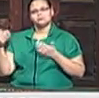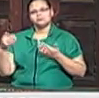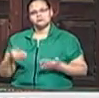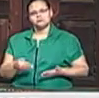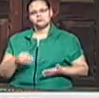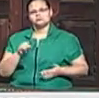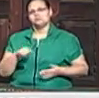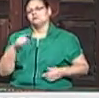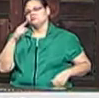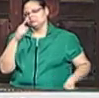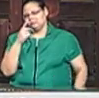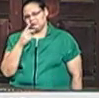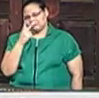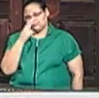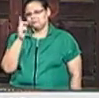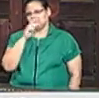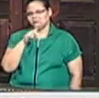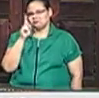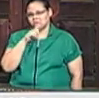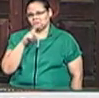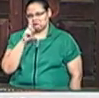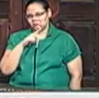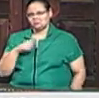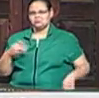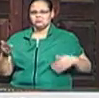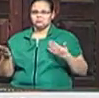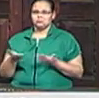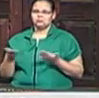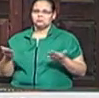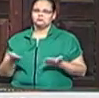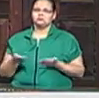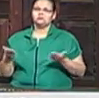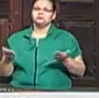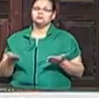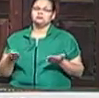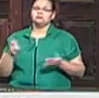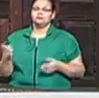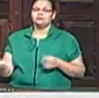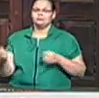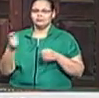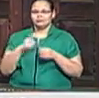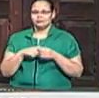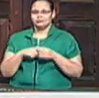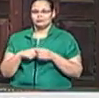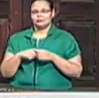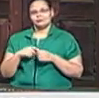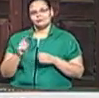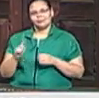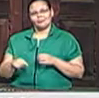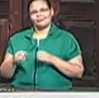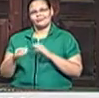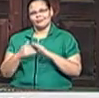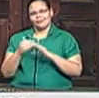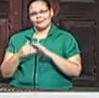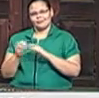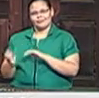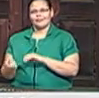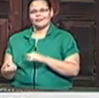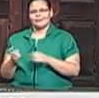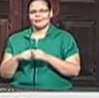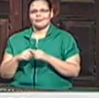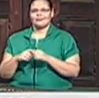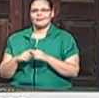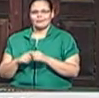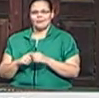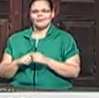de equívocos. Ainda hoje aqui, a devolução de mais 3 mensagens que